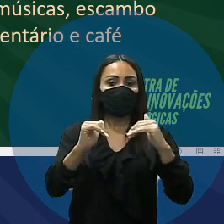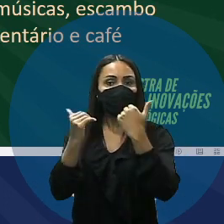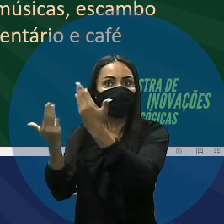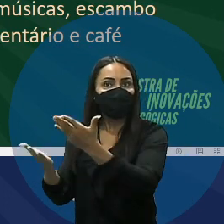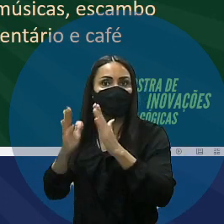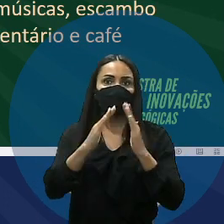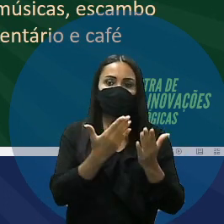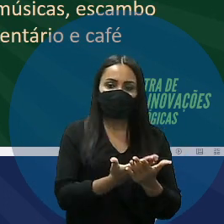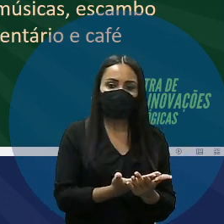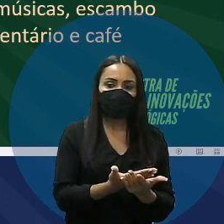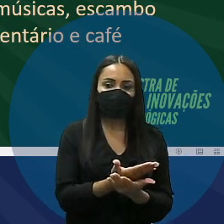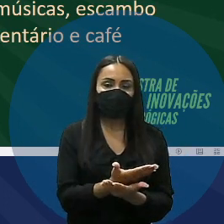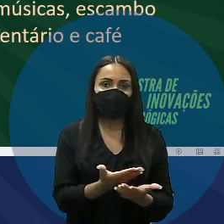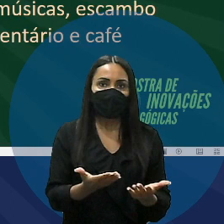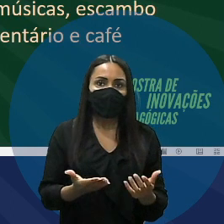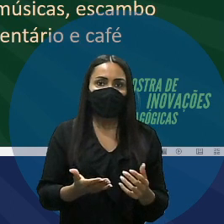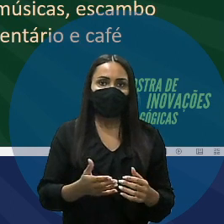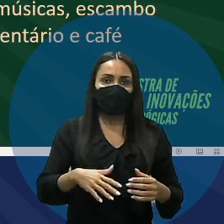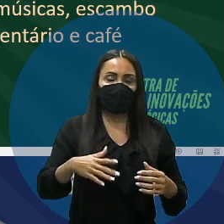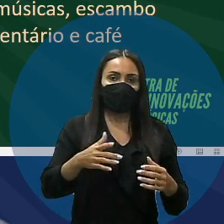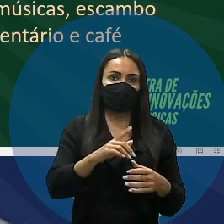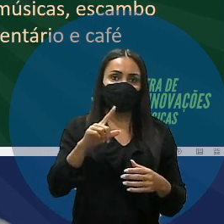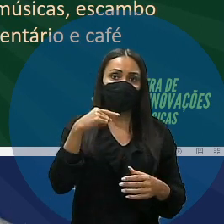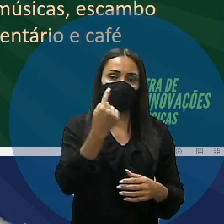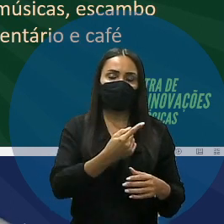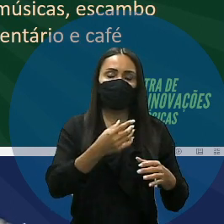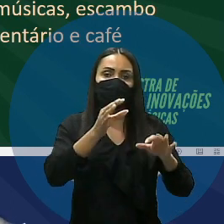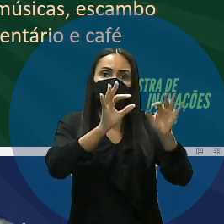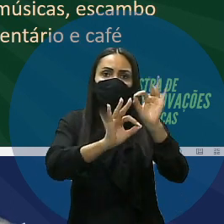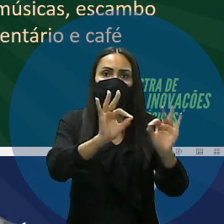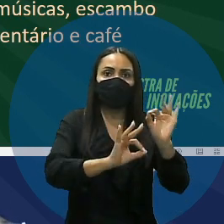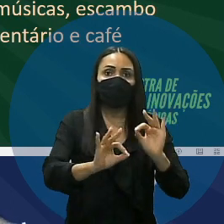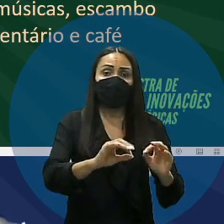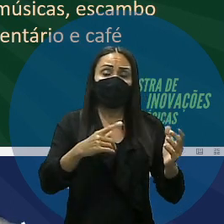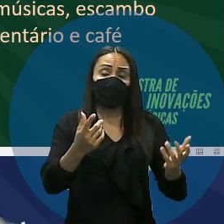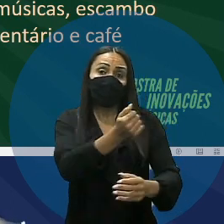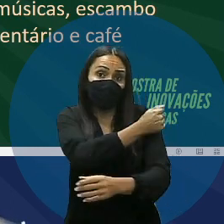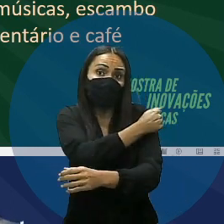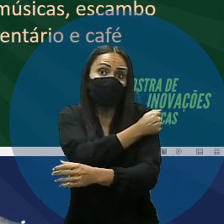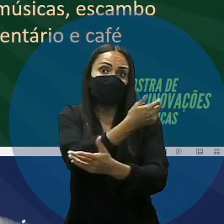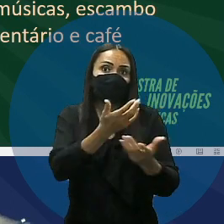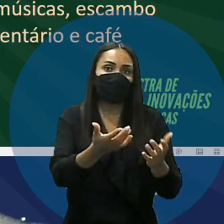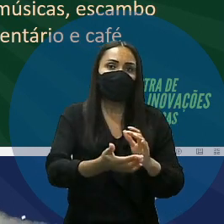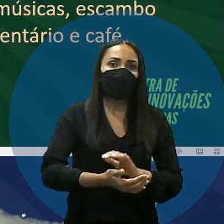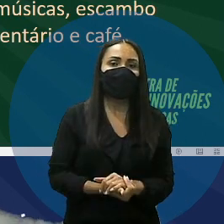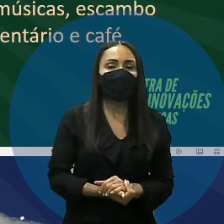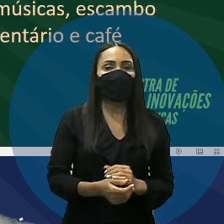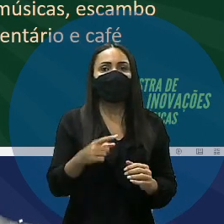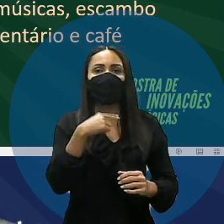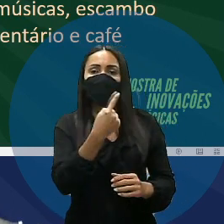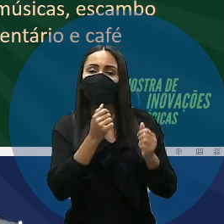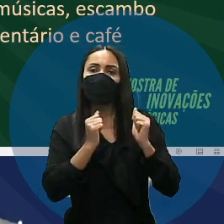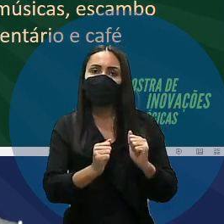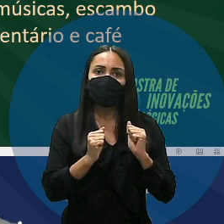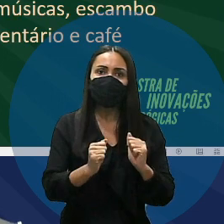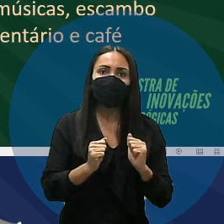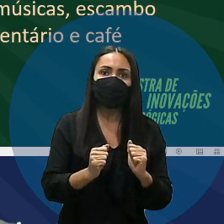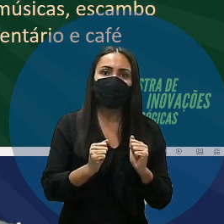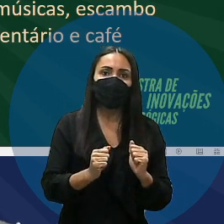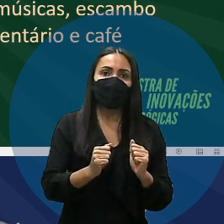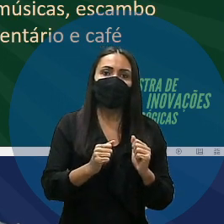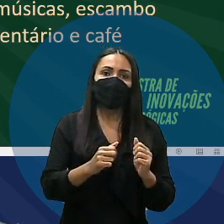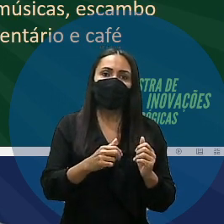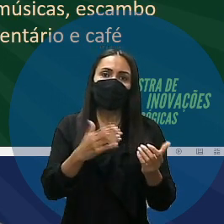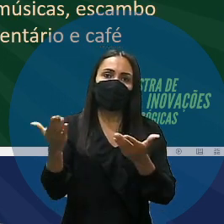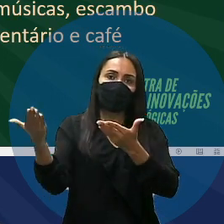o mundo aí fora, que é para onde a gente prepara os nossos estudantes, e assim a gente poder trazer isso para